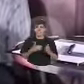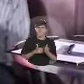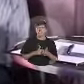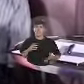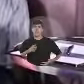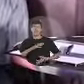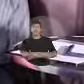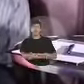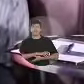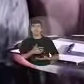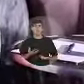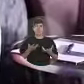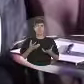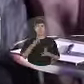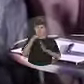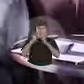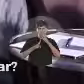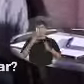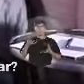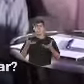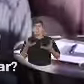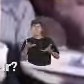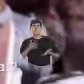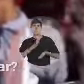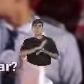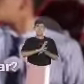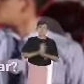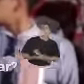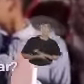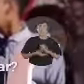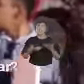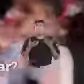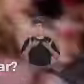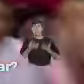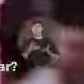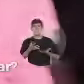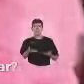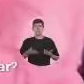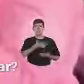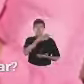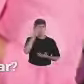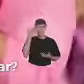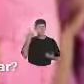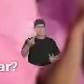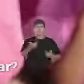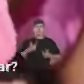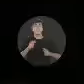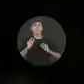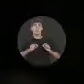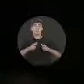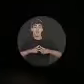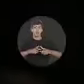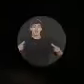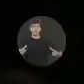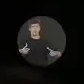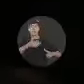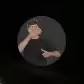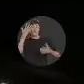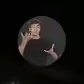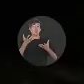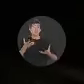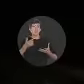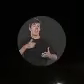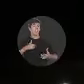embaixo, só para querer combater, só para querer agredir quem tem a preferência popular? Por que tem a